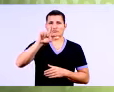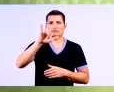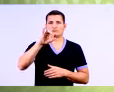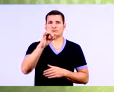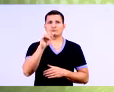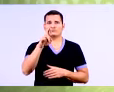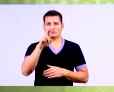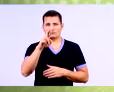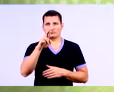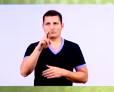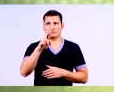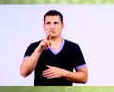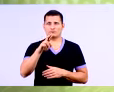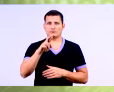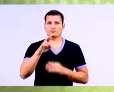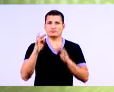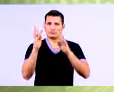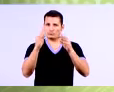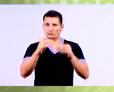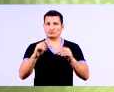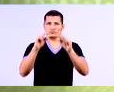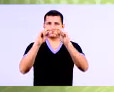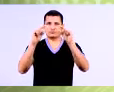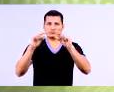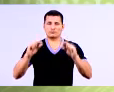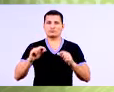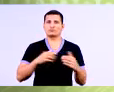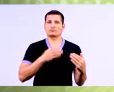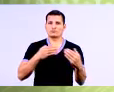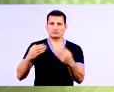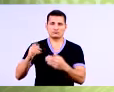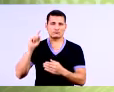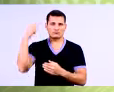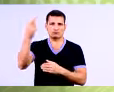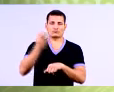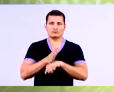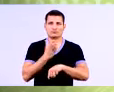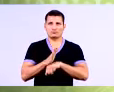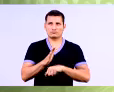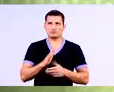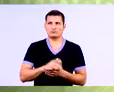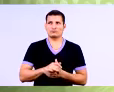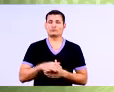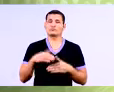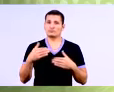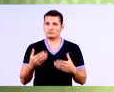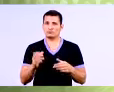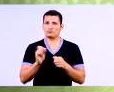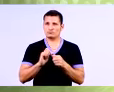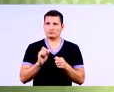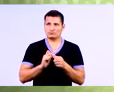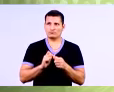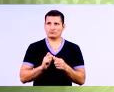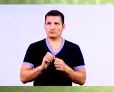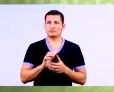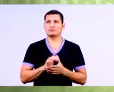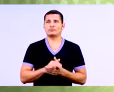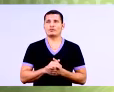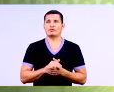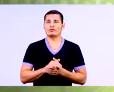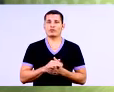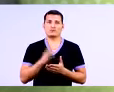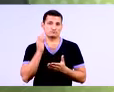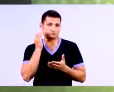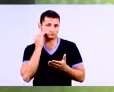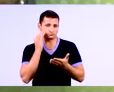elemento, validar o valor desses campos durante nossas próximas atividades. Então, façam, busquem no